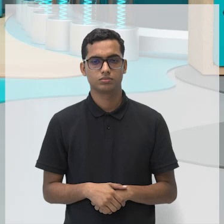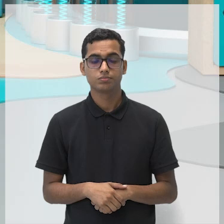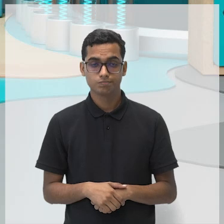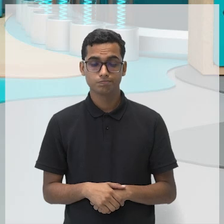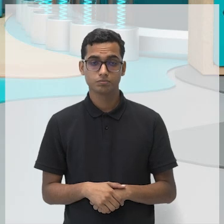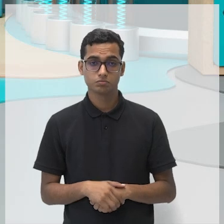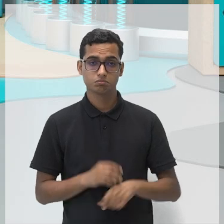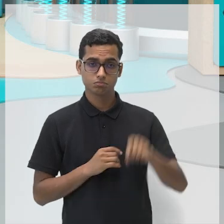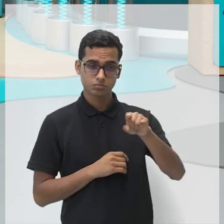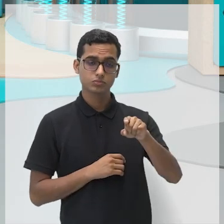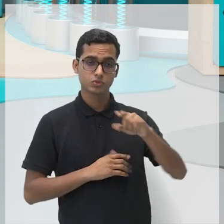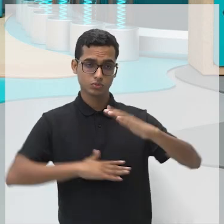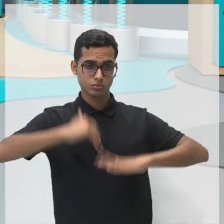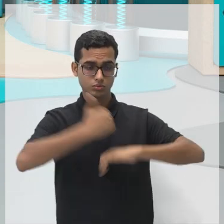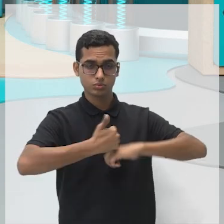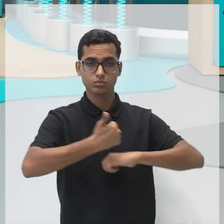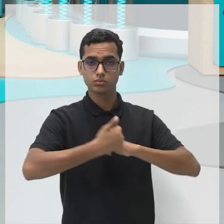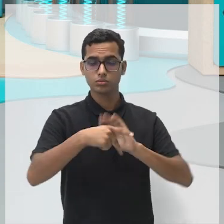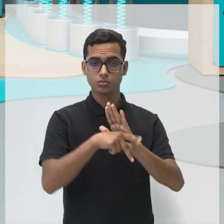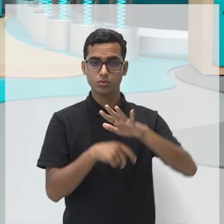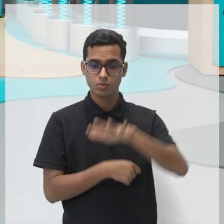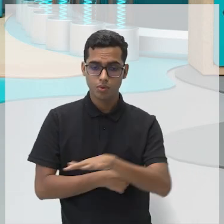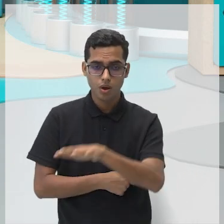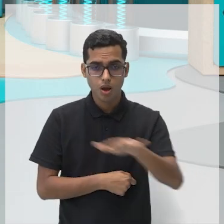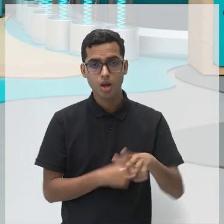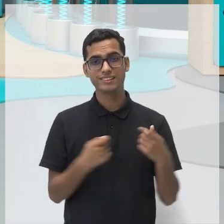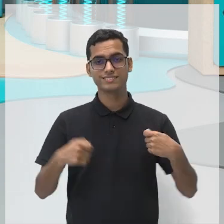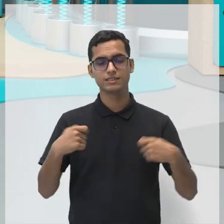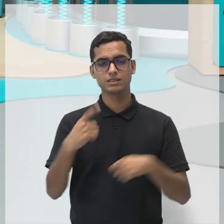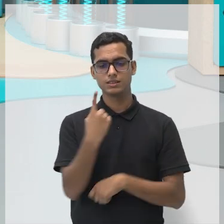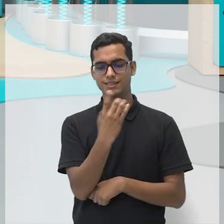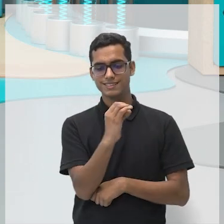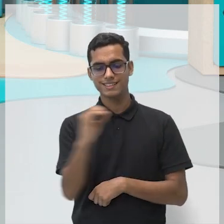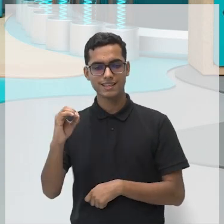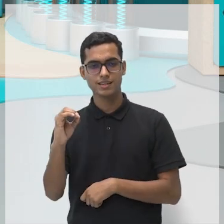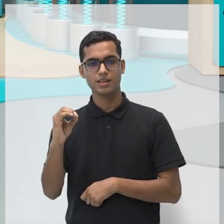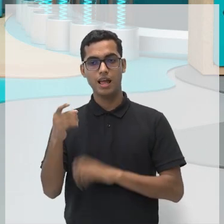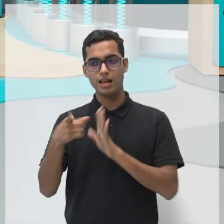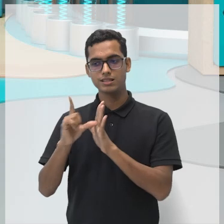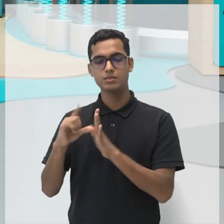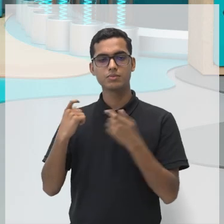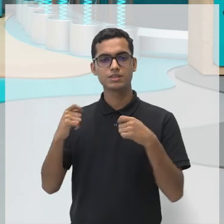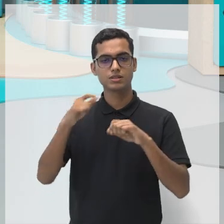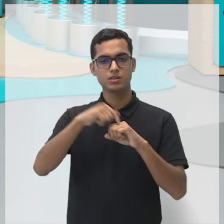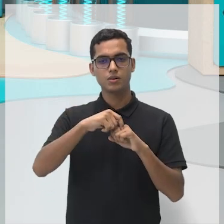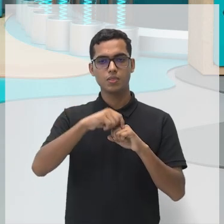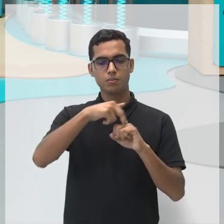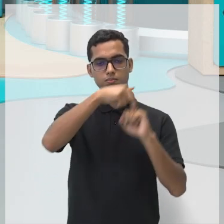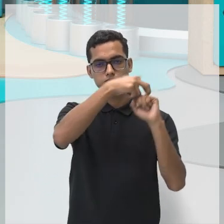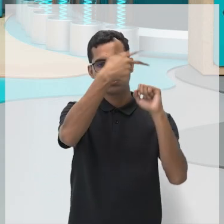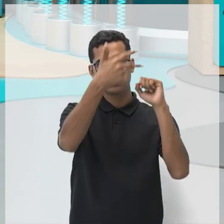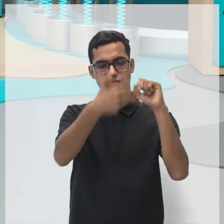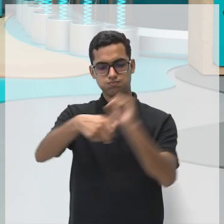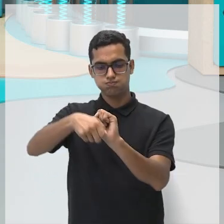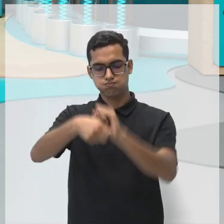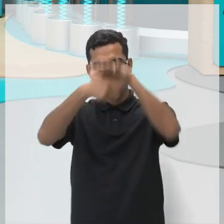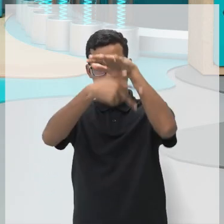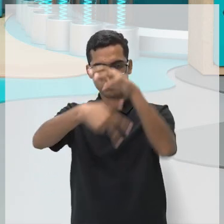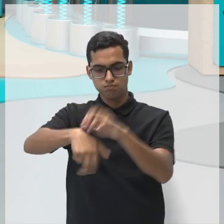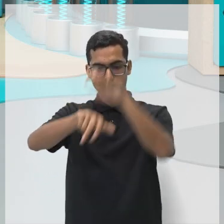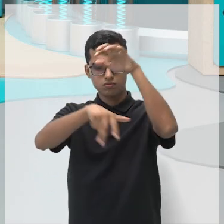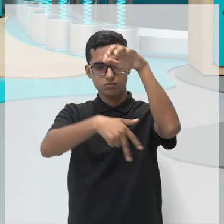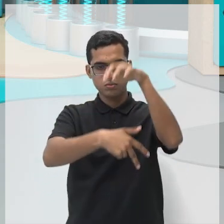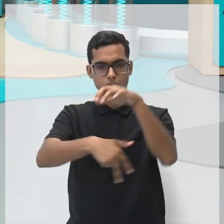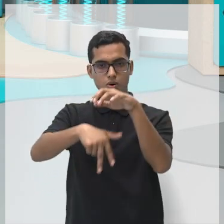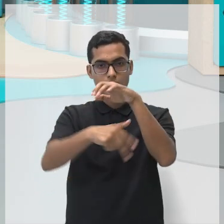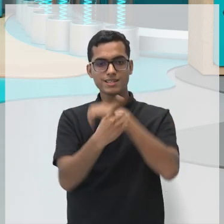tornar um atleta de base jump é ter realizado 100 saltos de paraquedas. E aí um salto de paraquedas já não é tão acessível, não é tão barato,